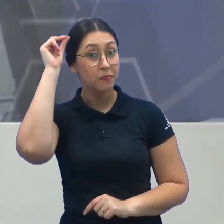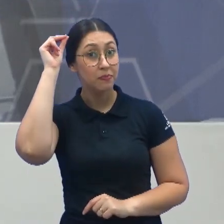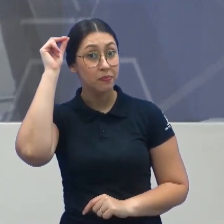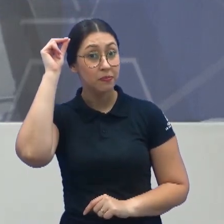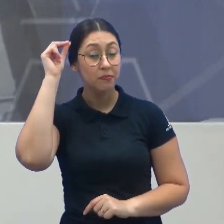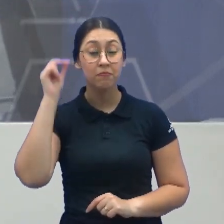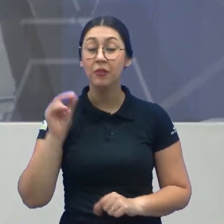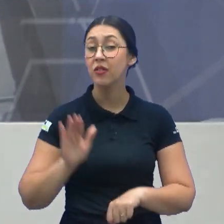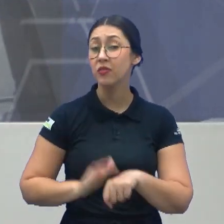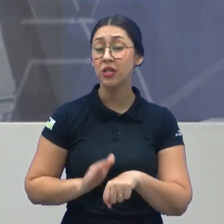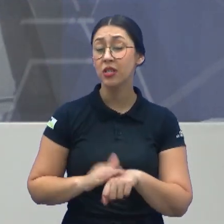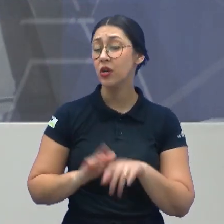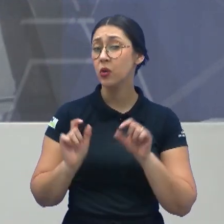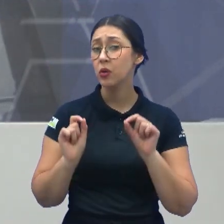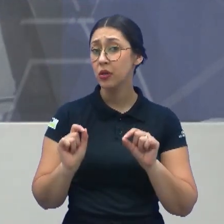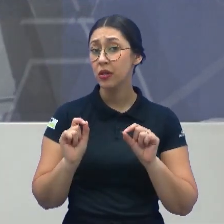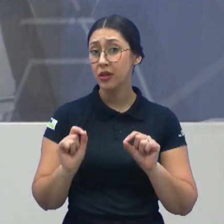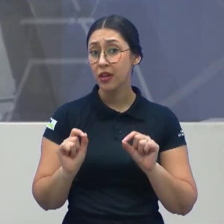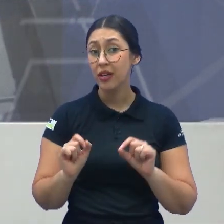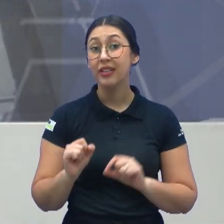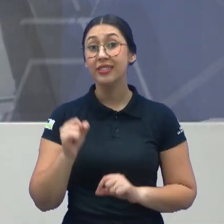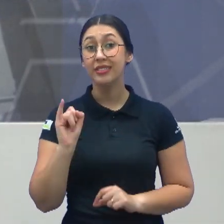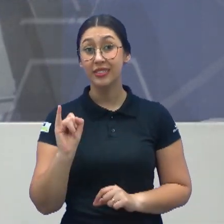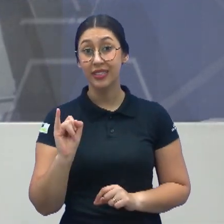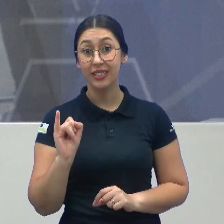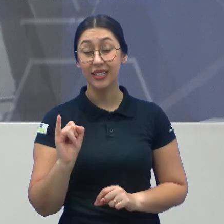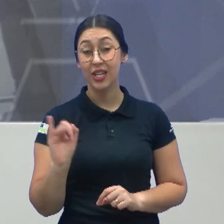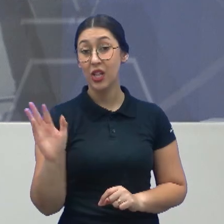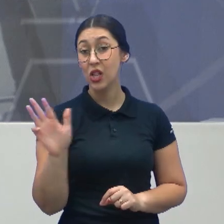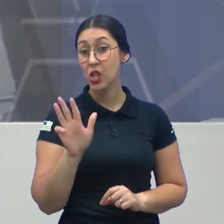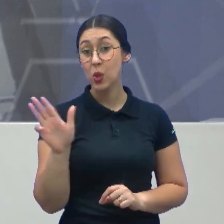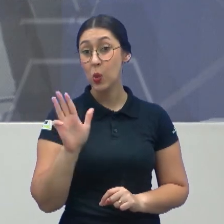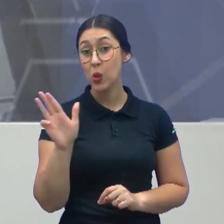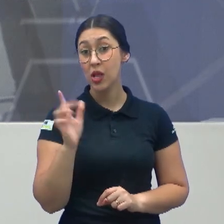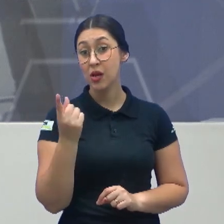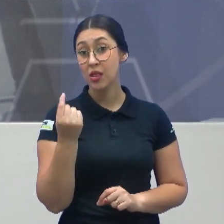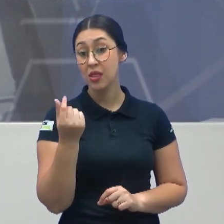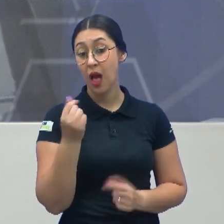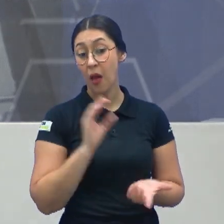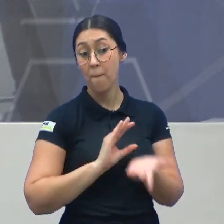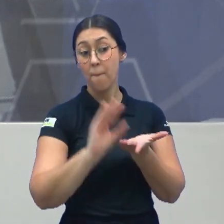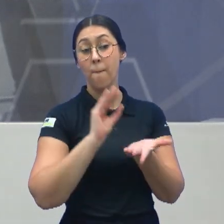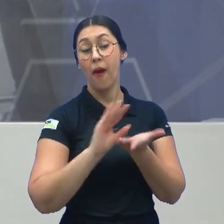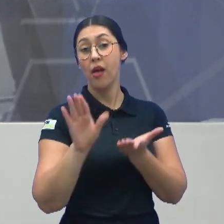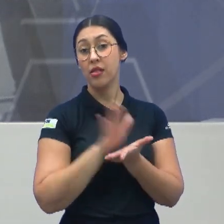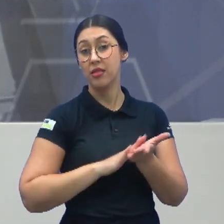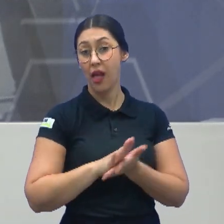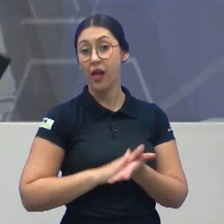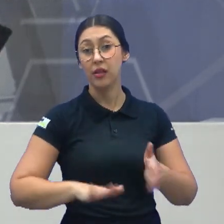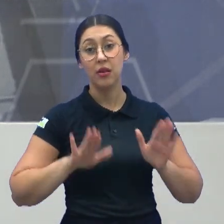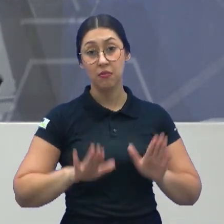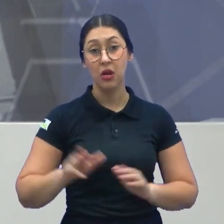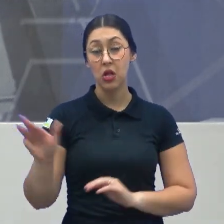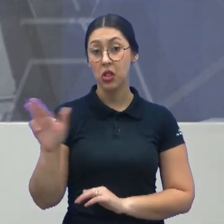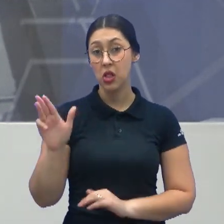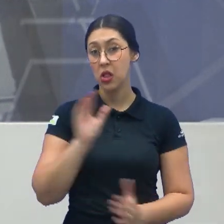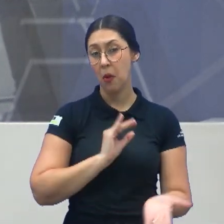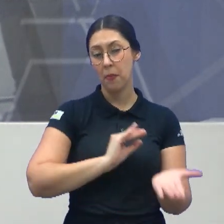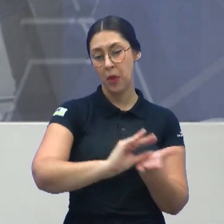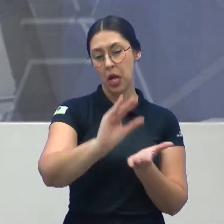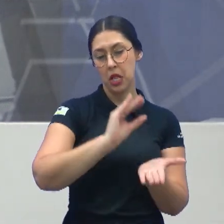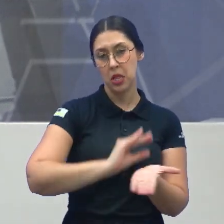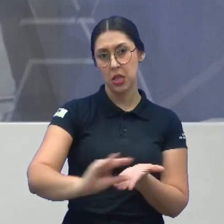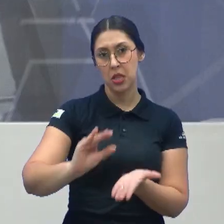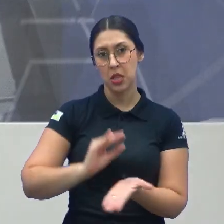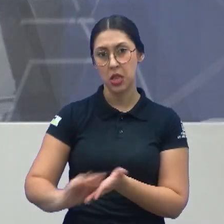entregaria para a cidade se não fosse o presidente Lula mandando milhões aqui para a cidade? Milhões para a UBS do Monte Rei, Centro